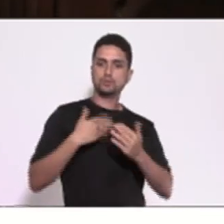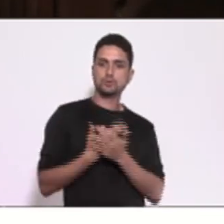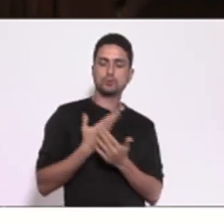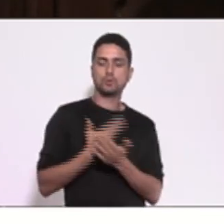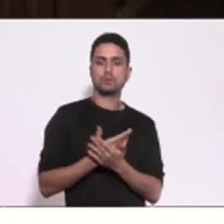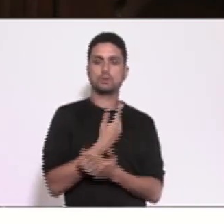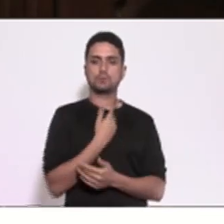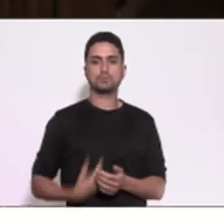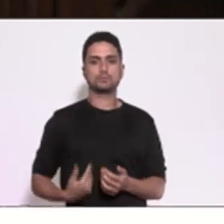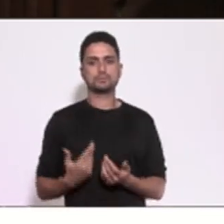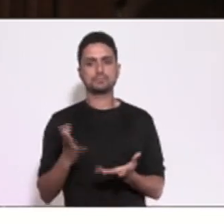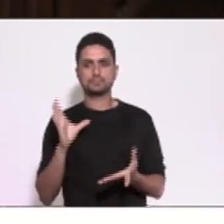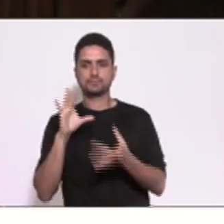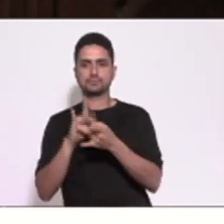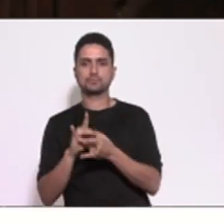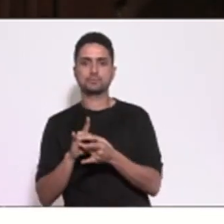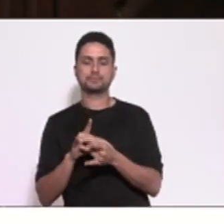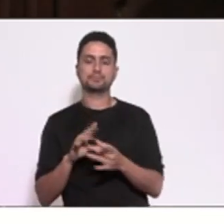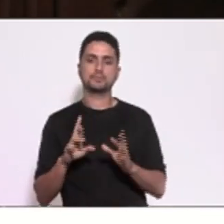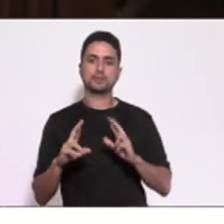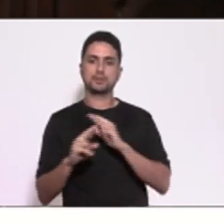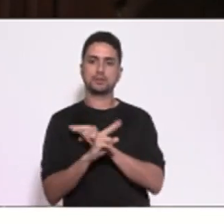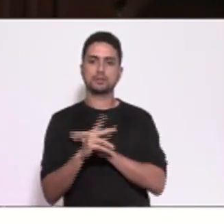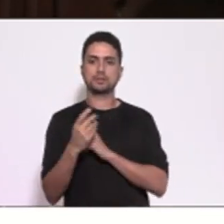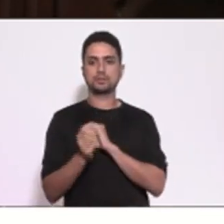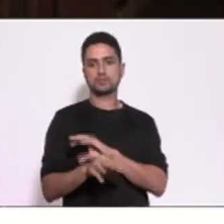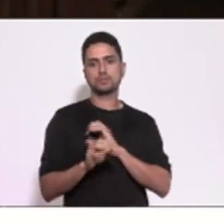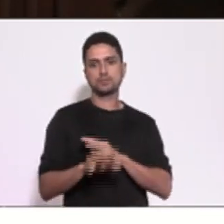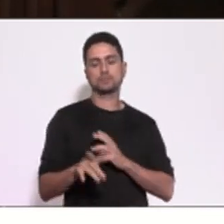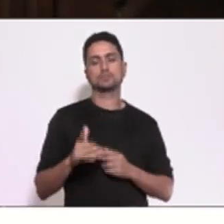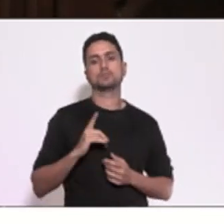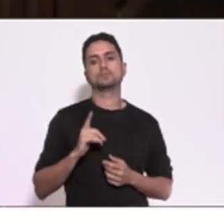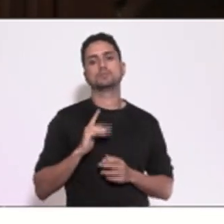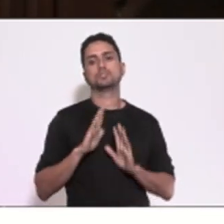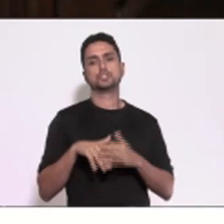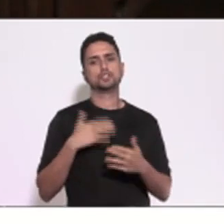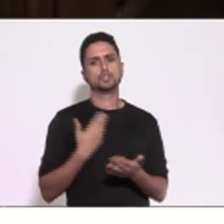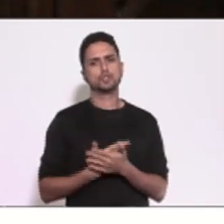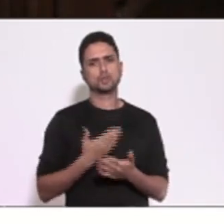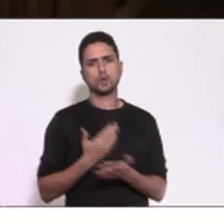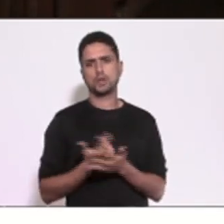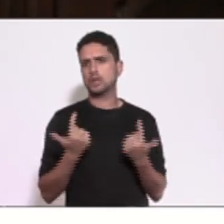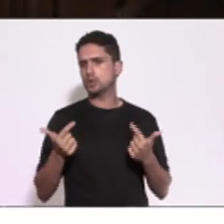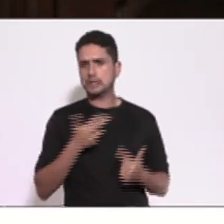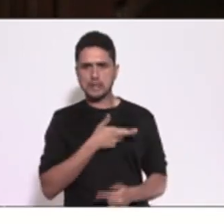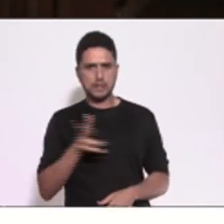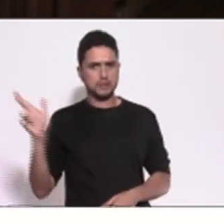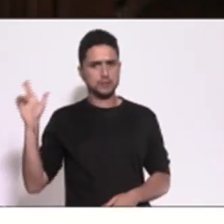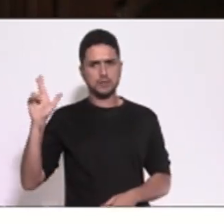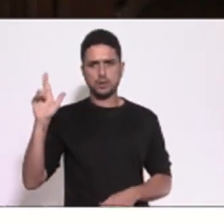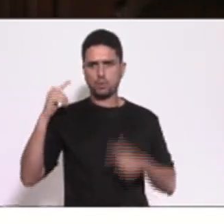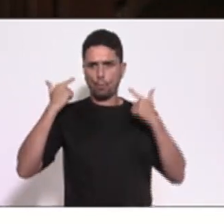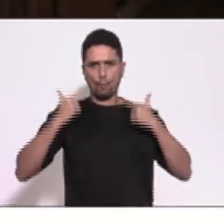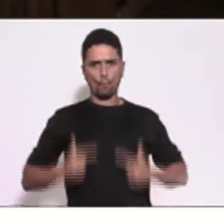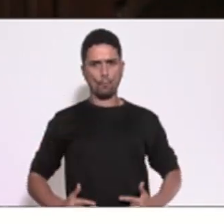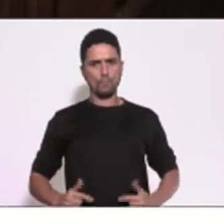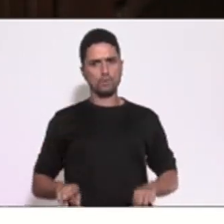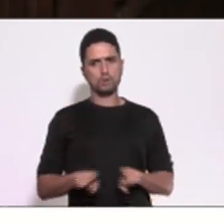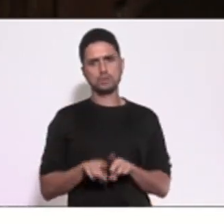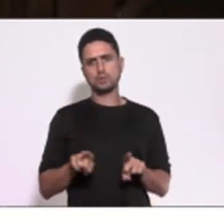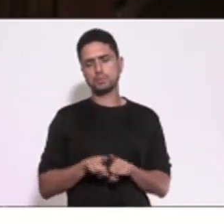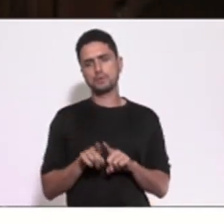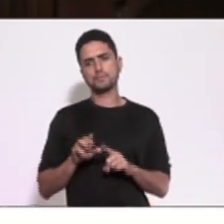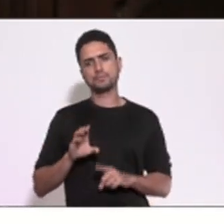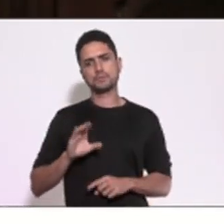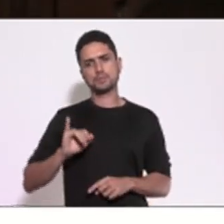estadual de educação, escolas que são, por definição, laicas e civis, em escolas militares. Isso é